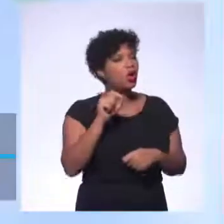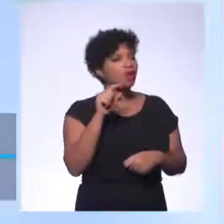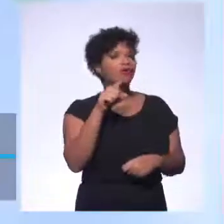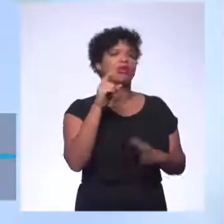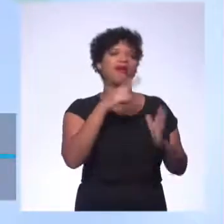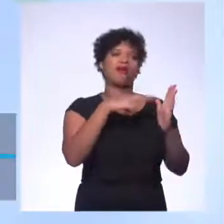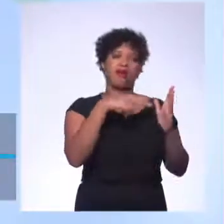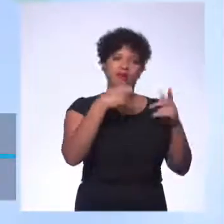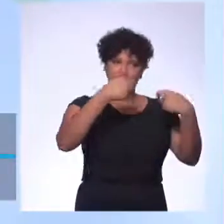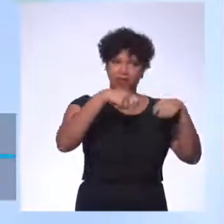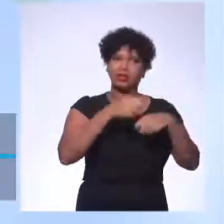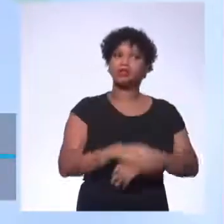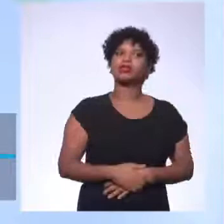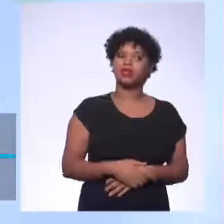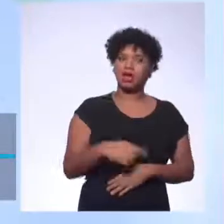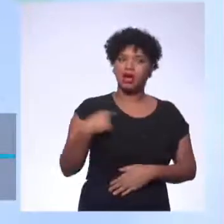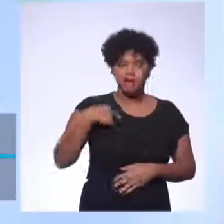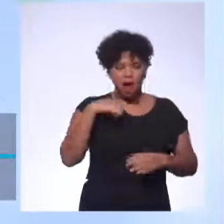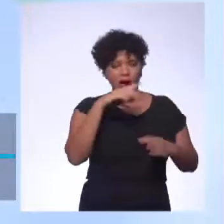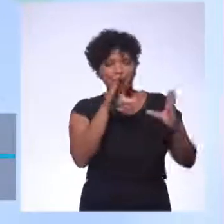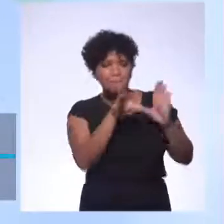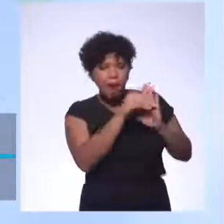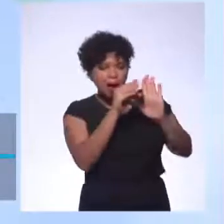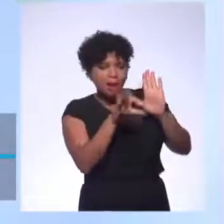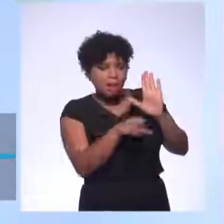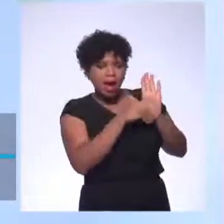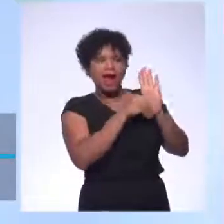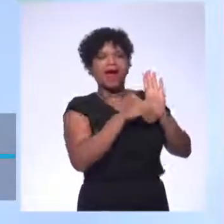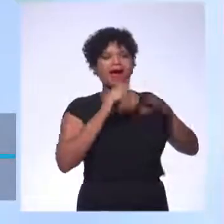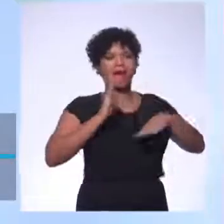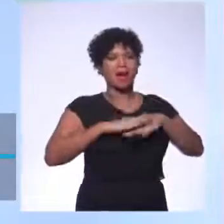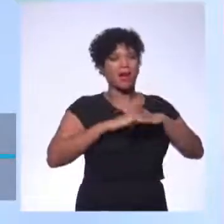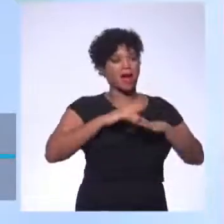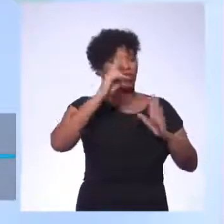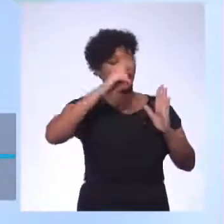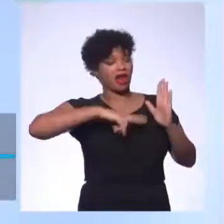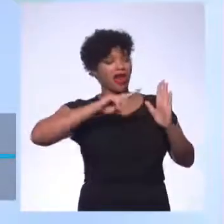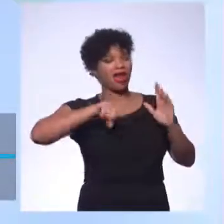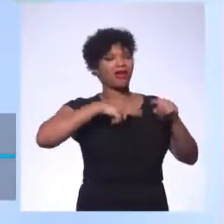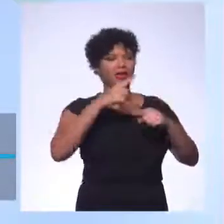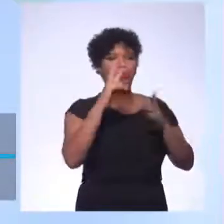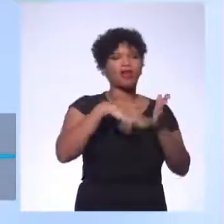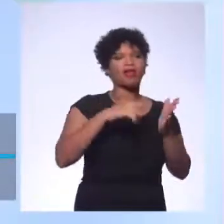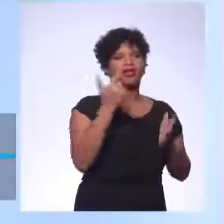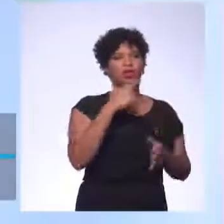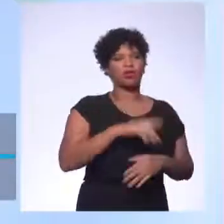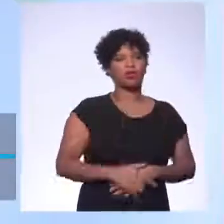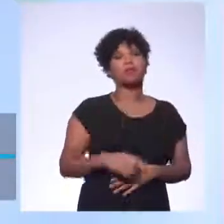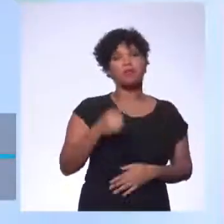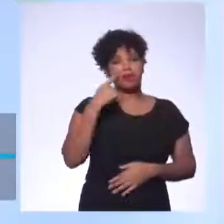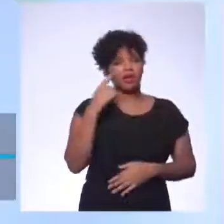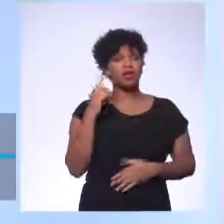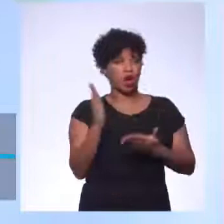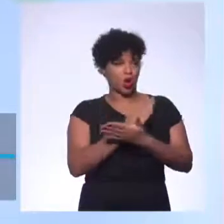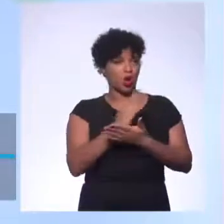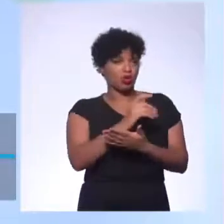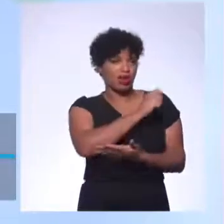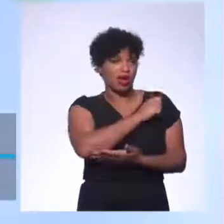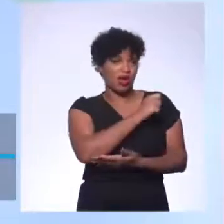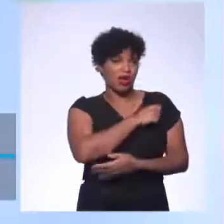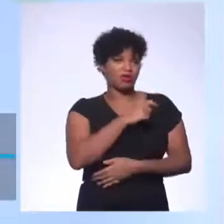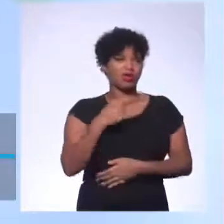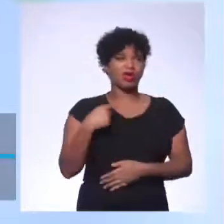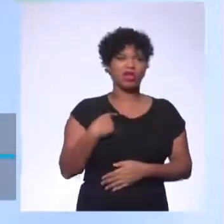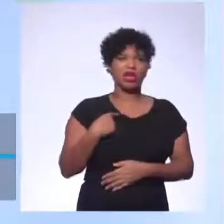repertório. Fazer repertório. Então, você precisa ter a prática de ler. Né? Já tive alunos que eram ótimos em redação. Aí eu não leio. E